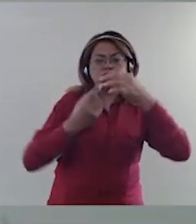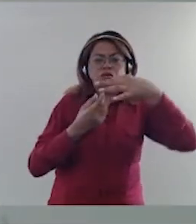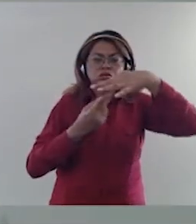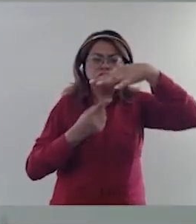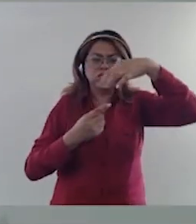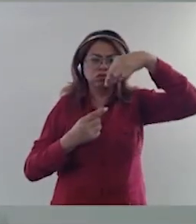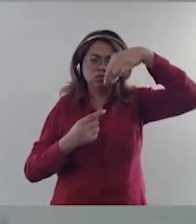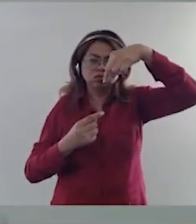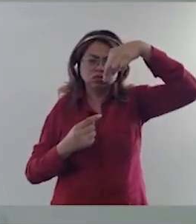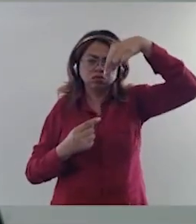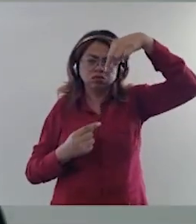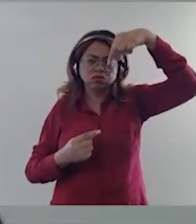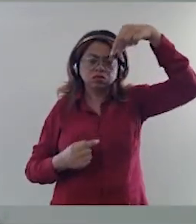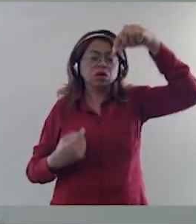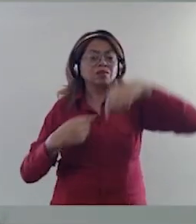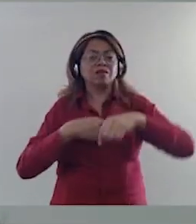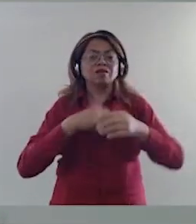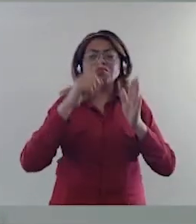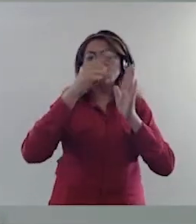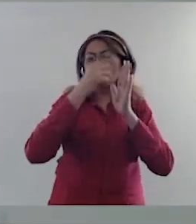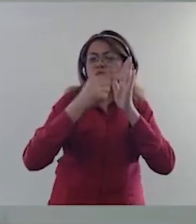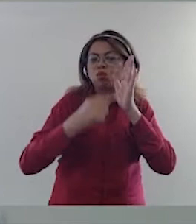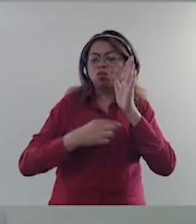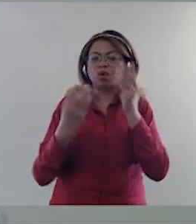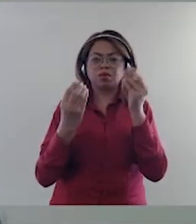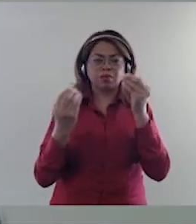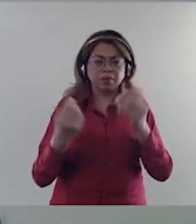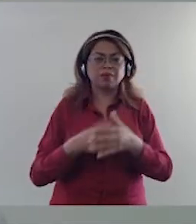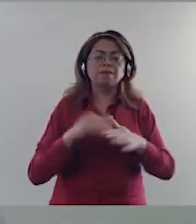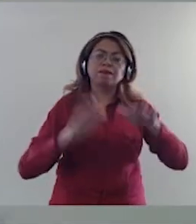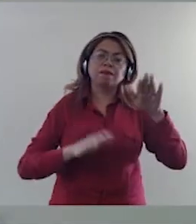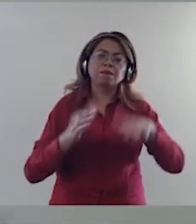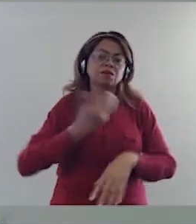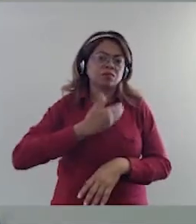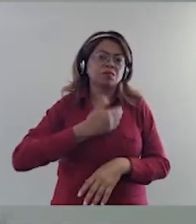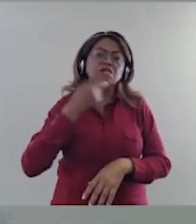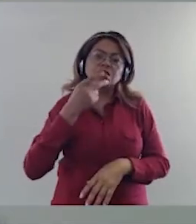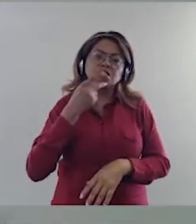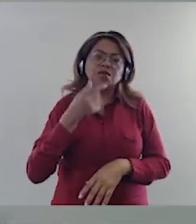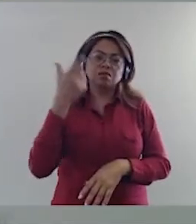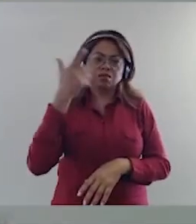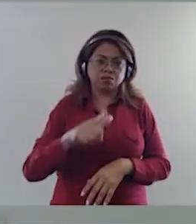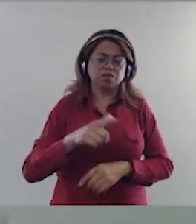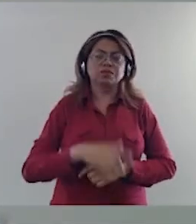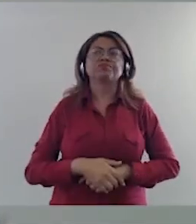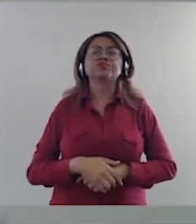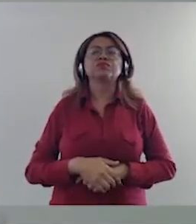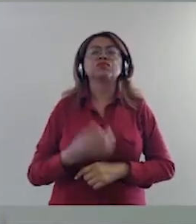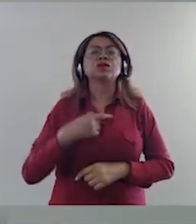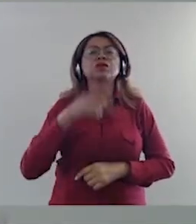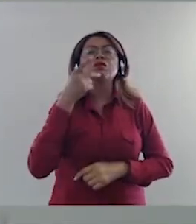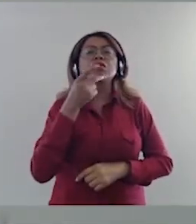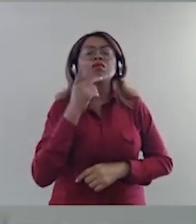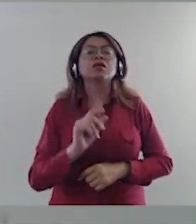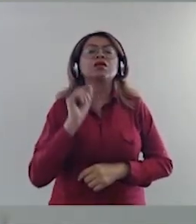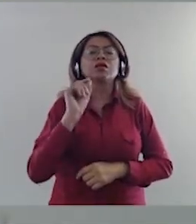certamente os meus colegas vão aludi-los. Diz